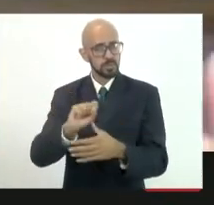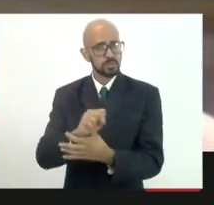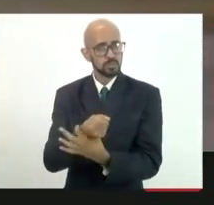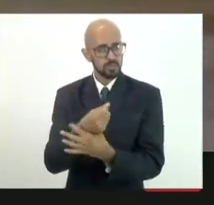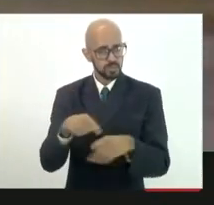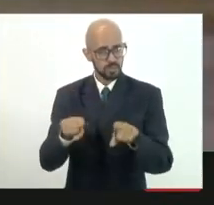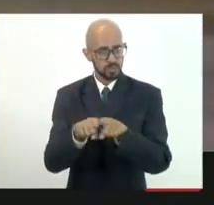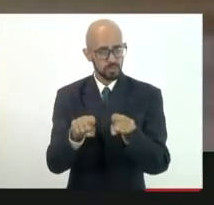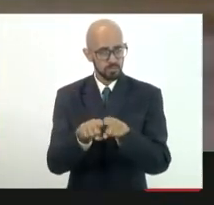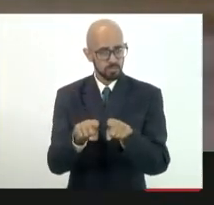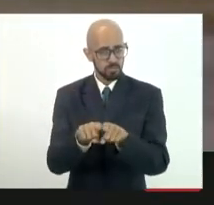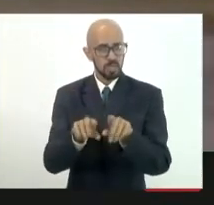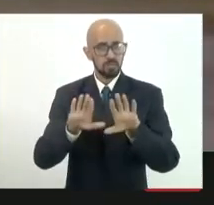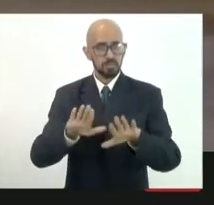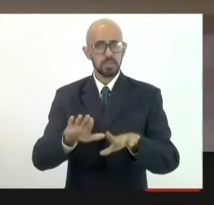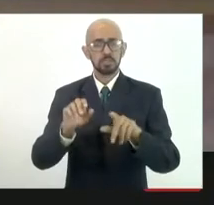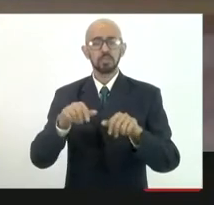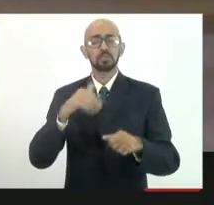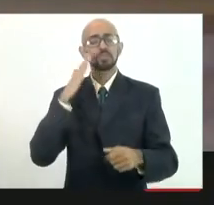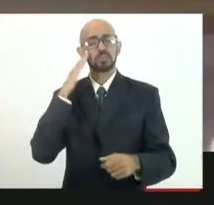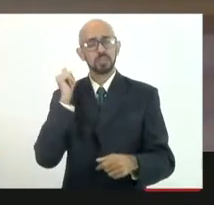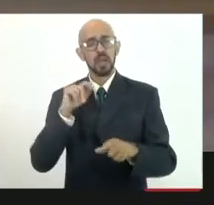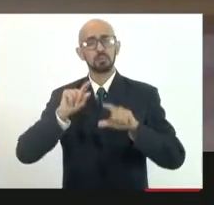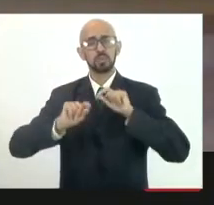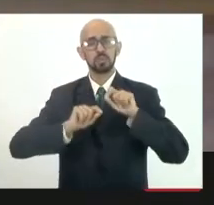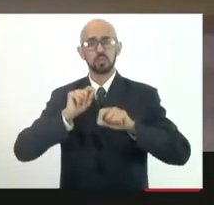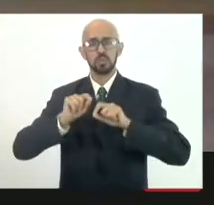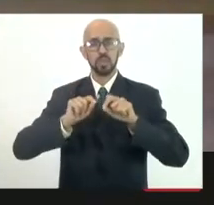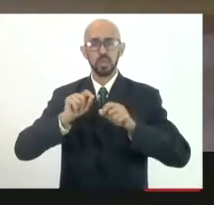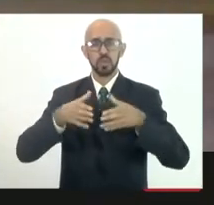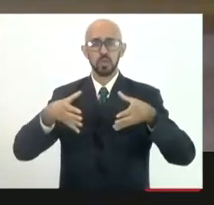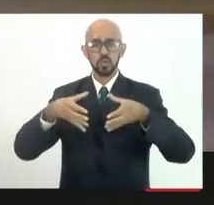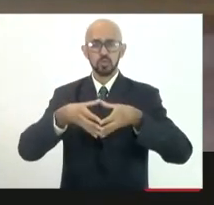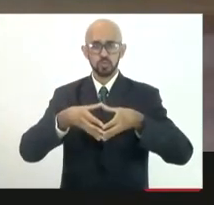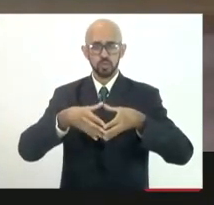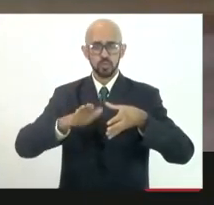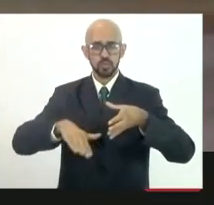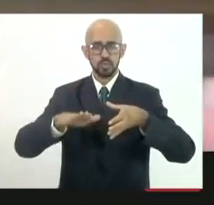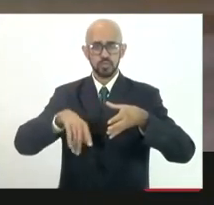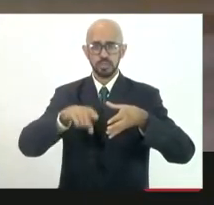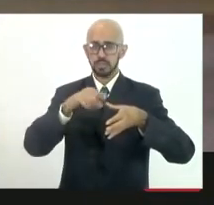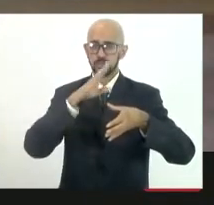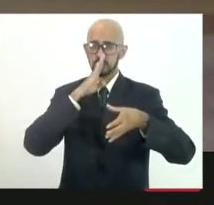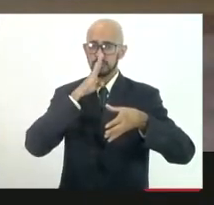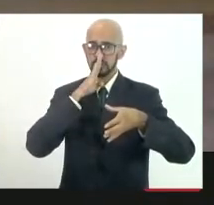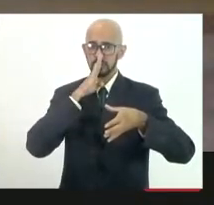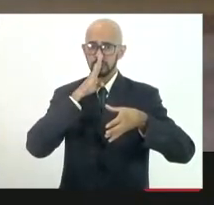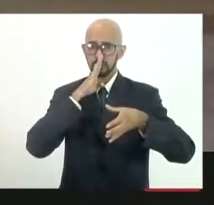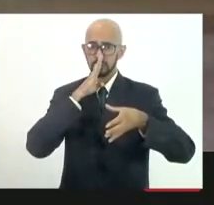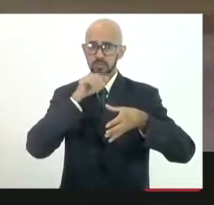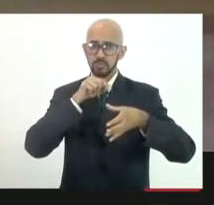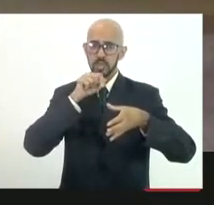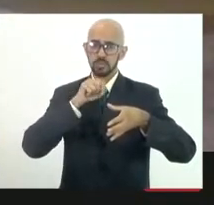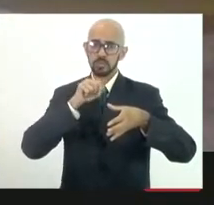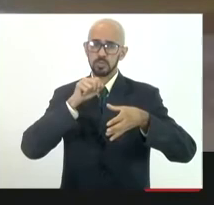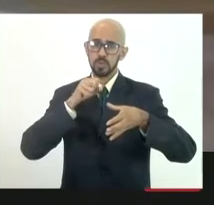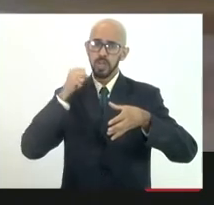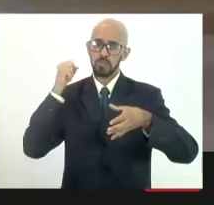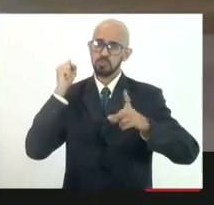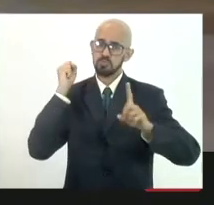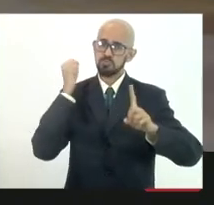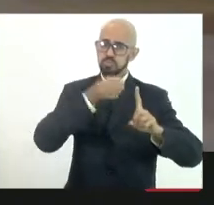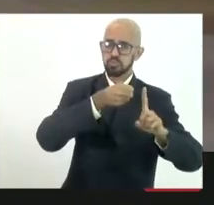sabe, muitas comunidades, muitos grupos são silenciados, seja por ataques aos seus terreiros, muitas vezes